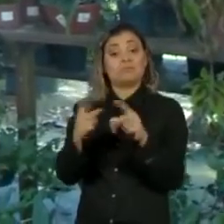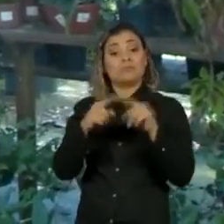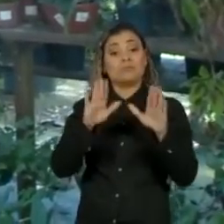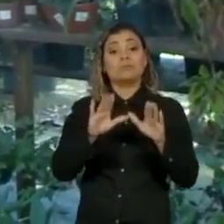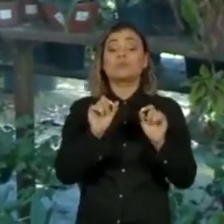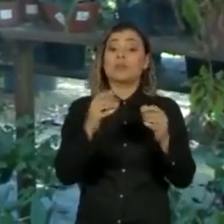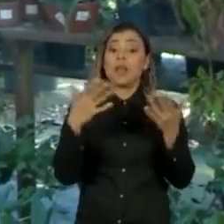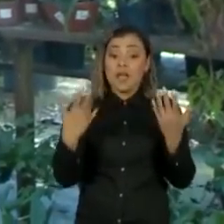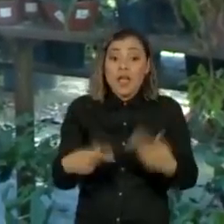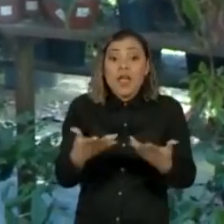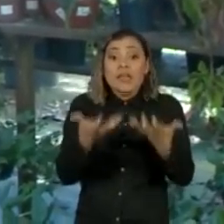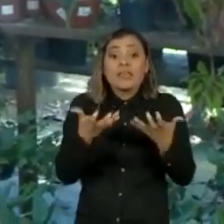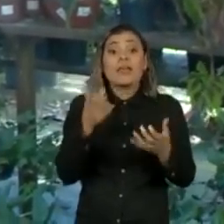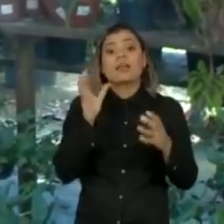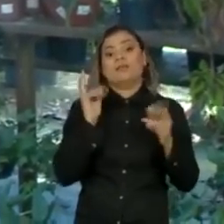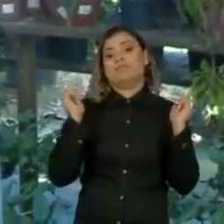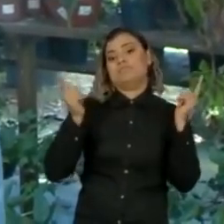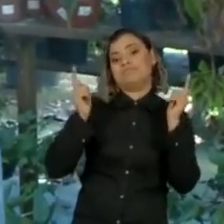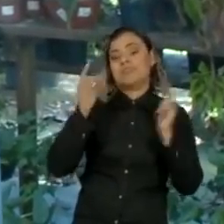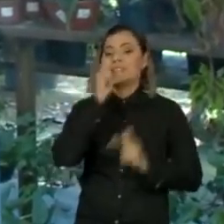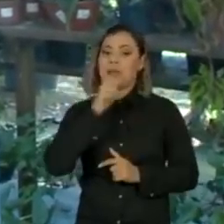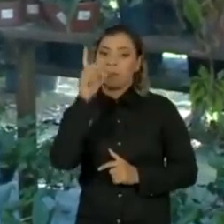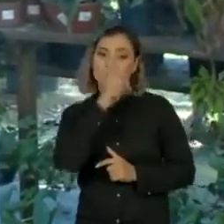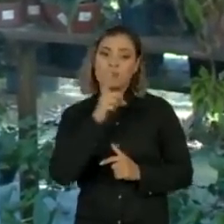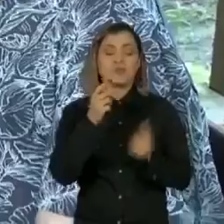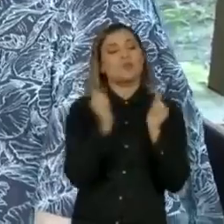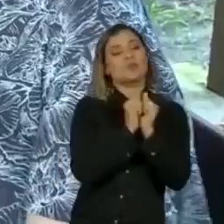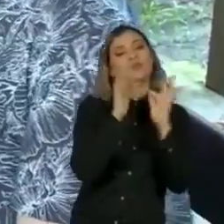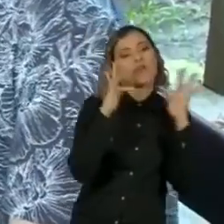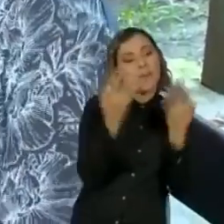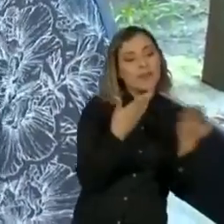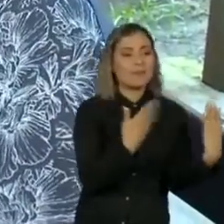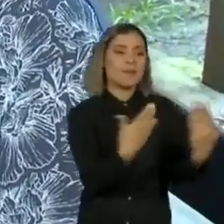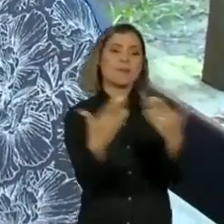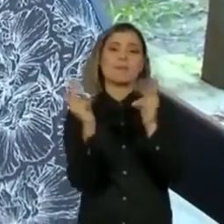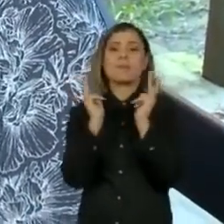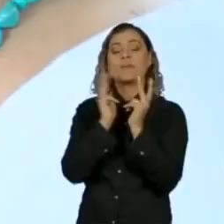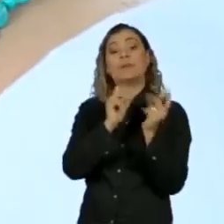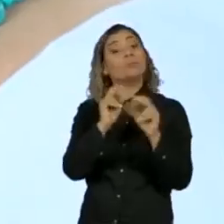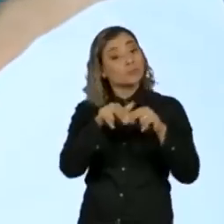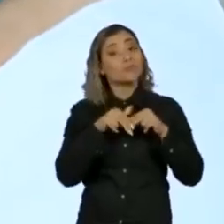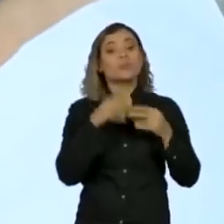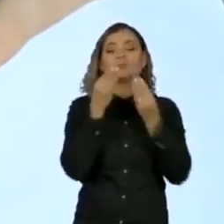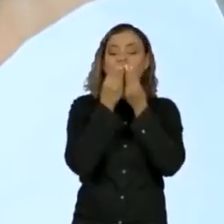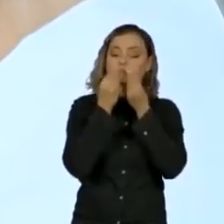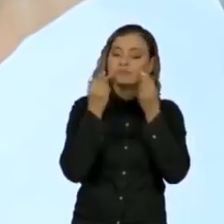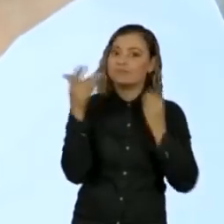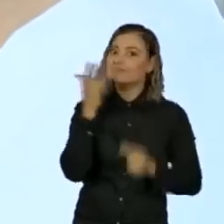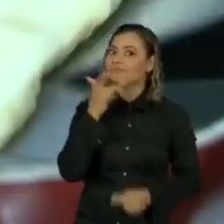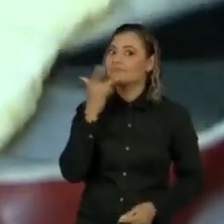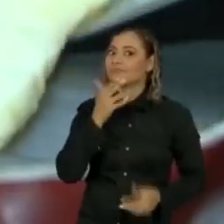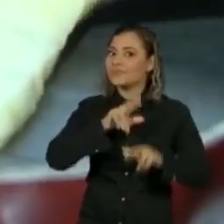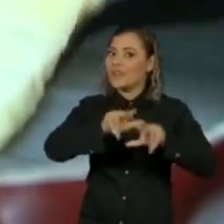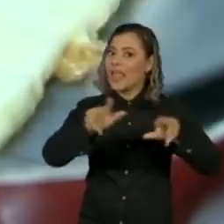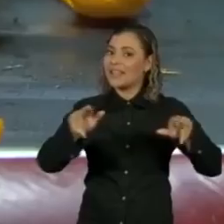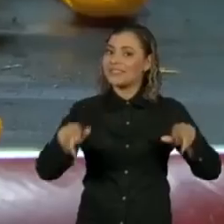muito de sair aos finais de semana, de ter esse momento em família ou com os amigos e de saborear o